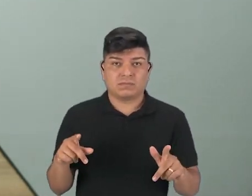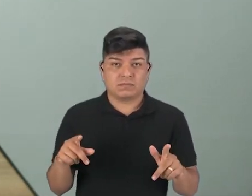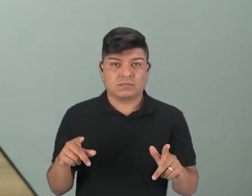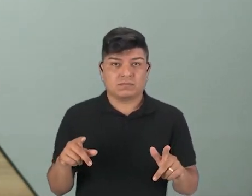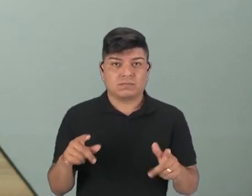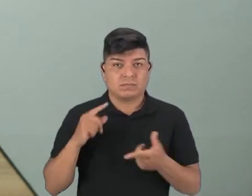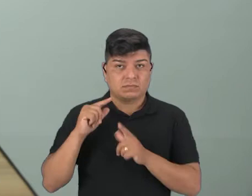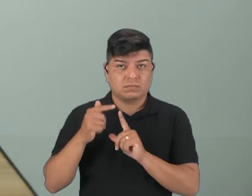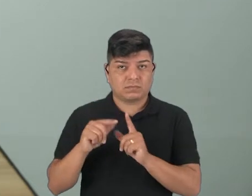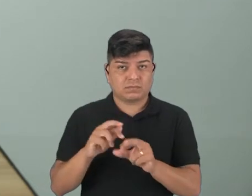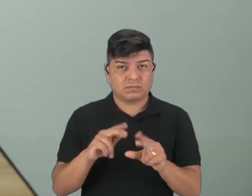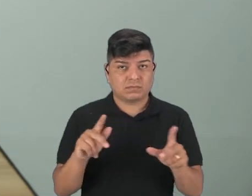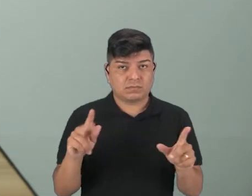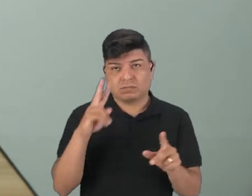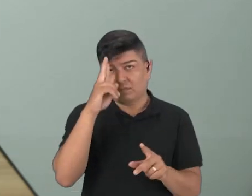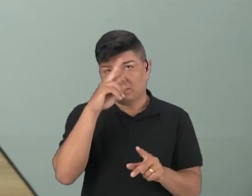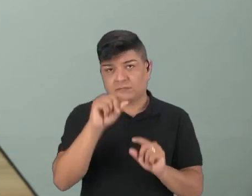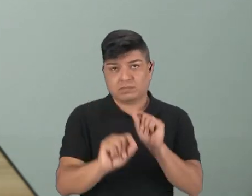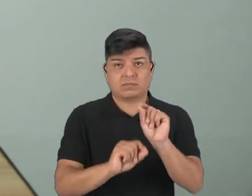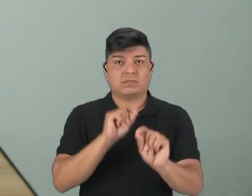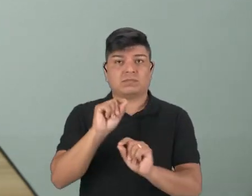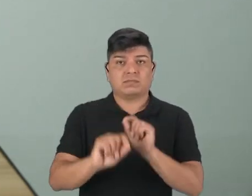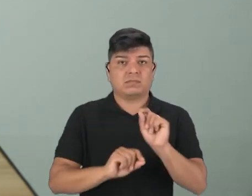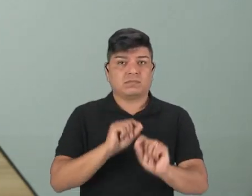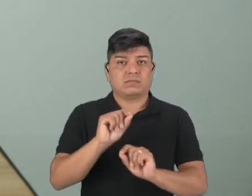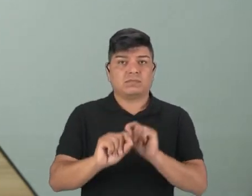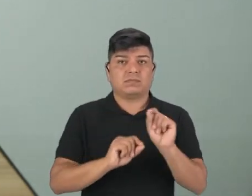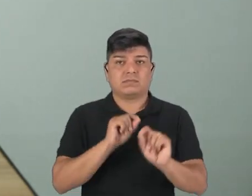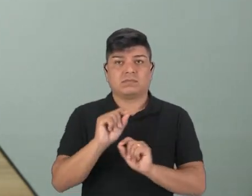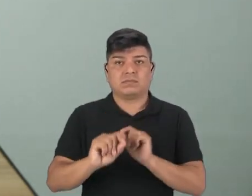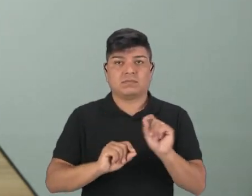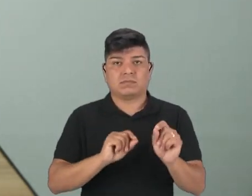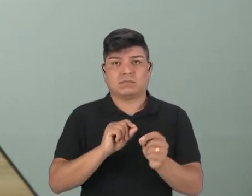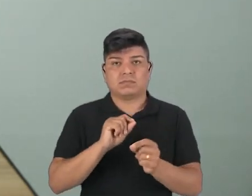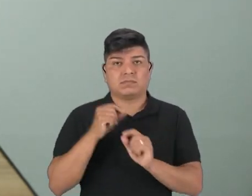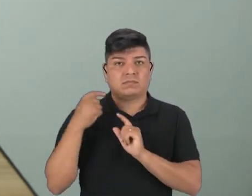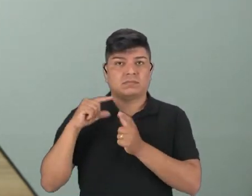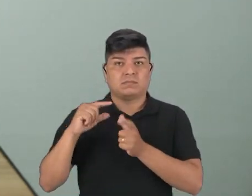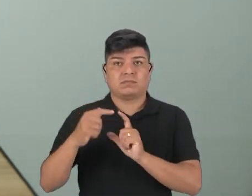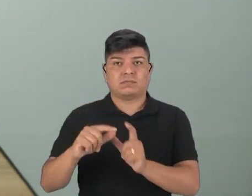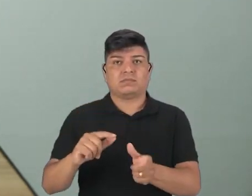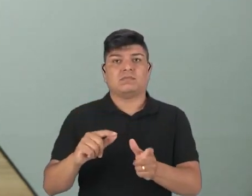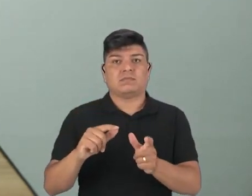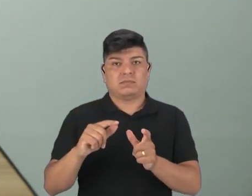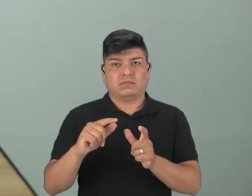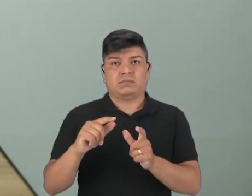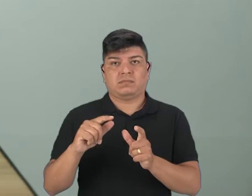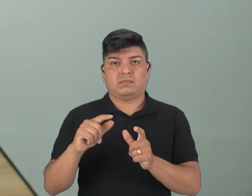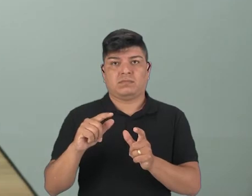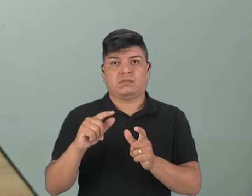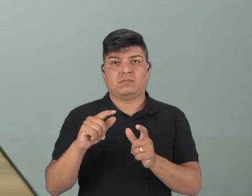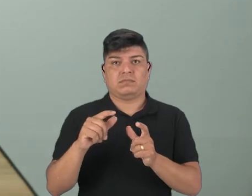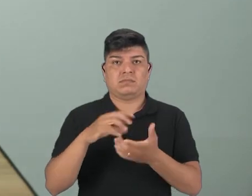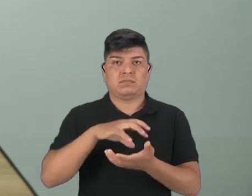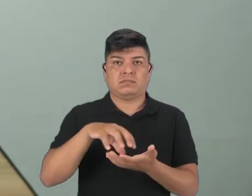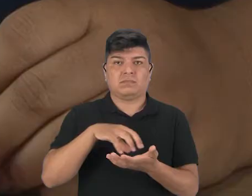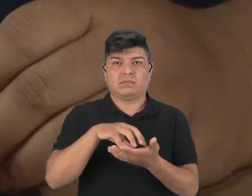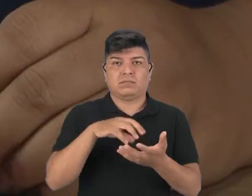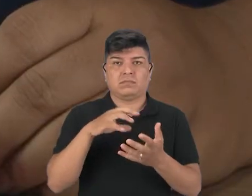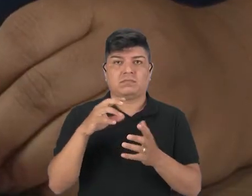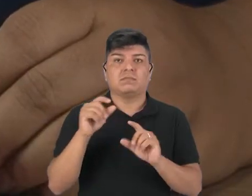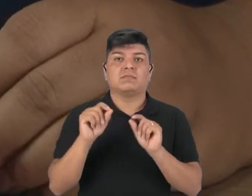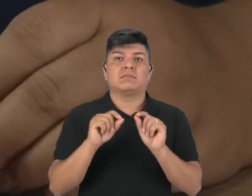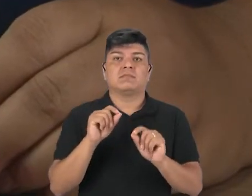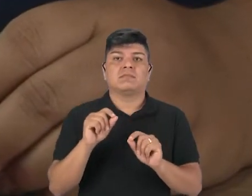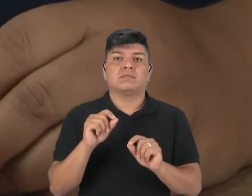essas formas nos lembram o quê? Lembram as formas dos sólidos geométricos. Então, nós temos